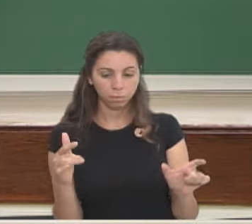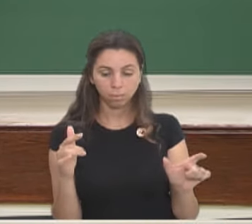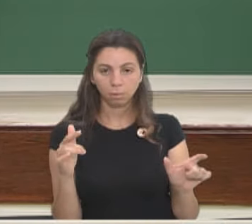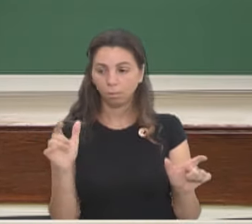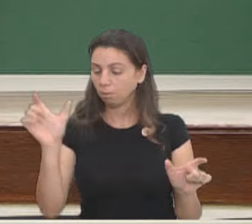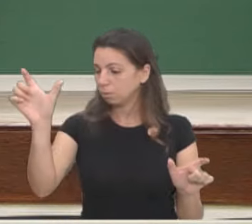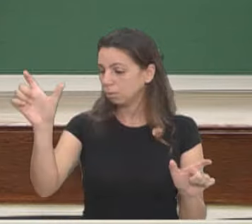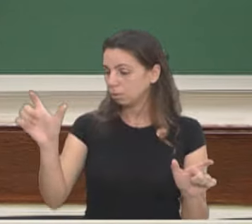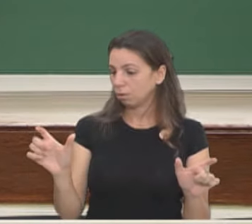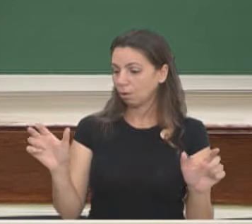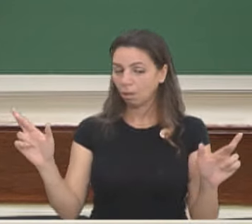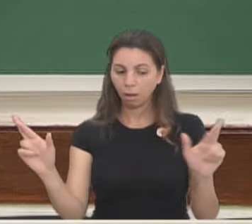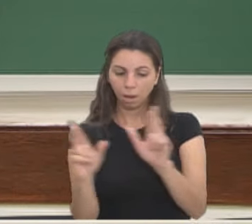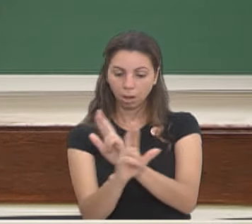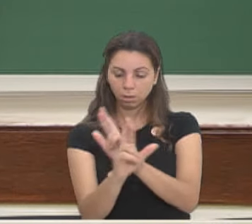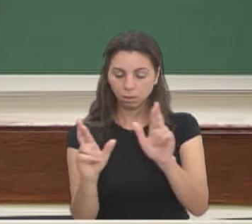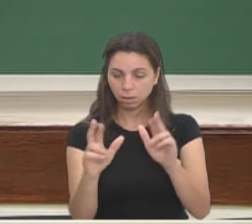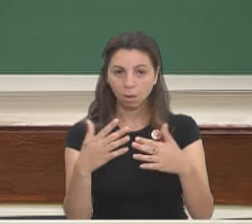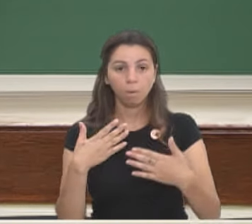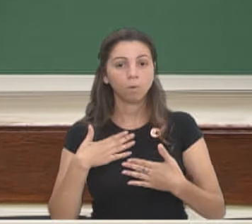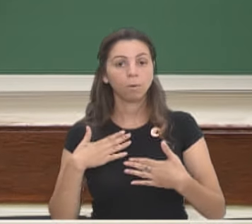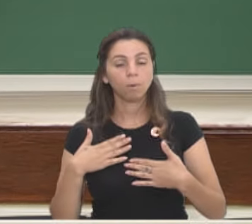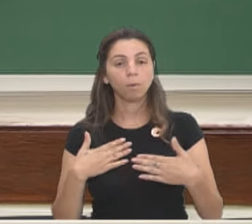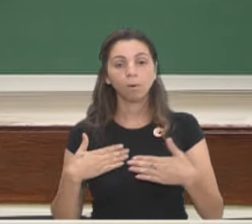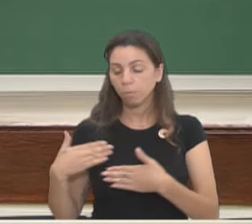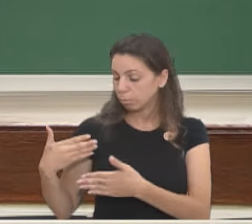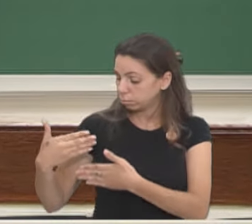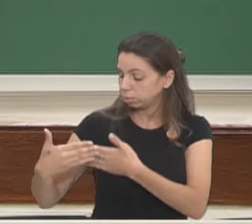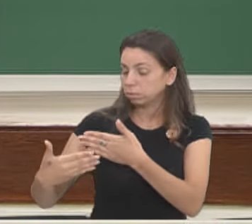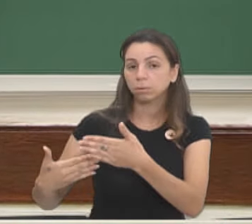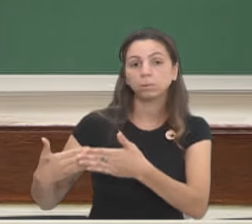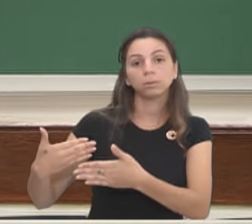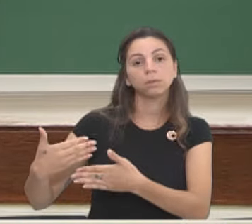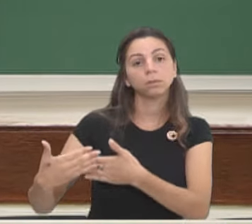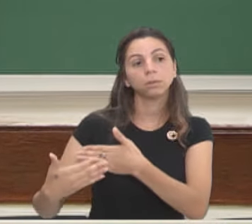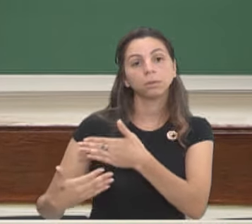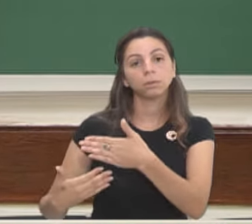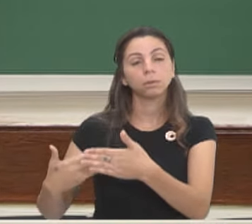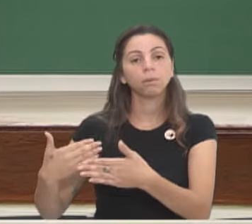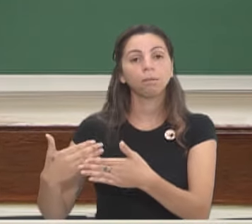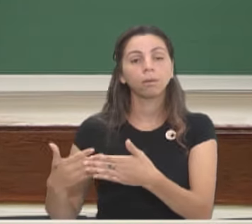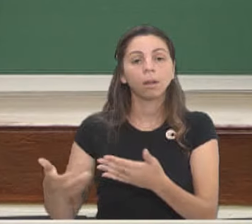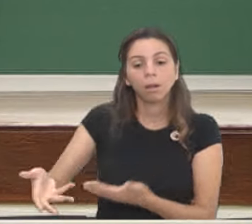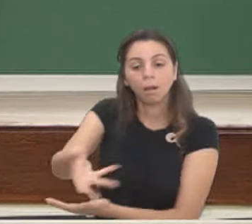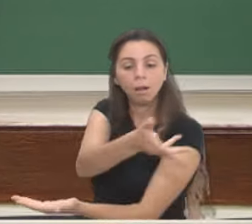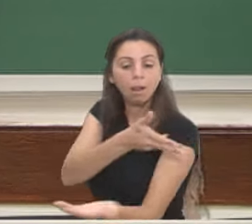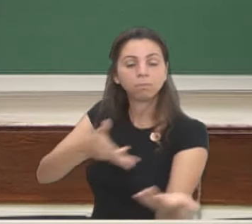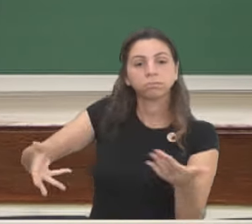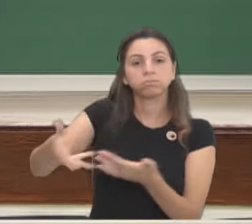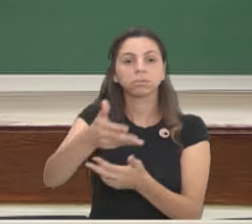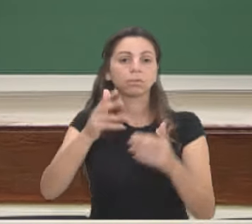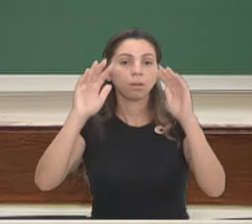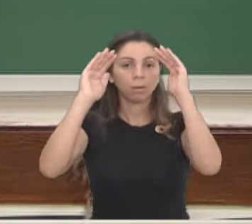contribuição bem bacana para o desenvolvimento da gente, né? Enquanto relações humanas. Vamos